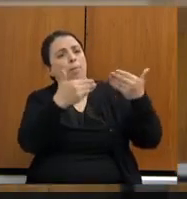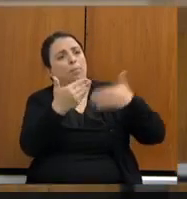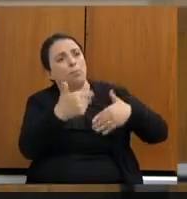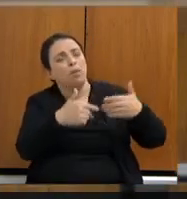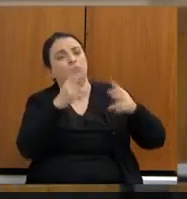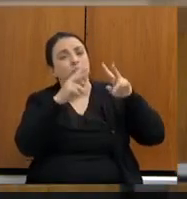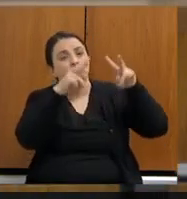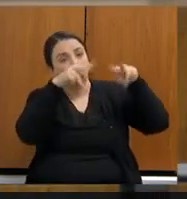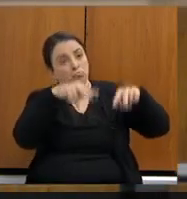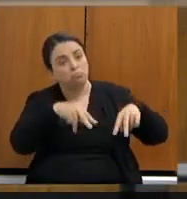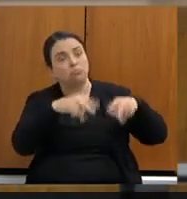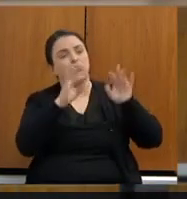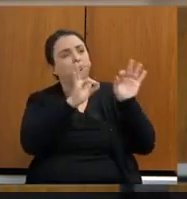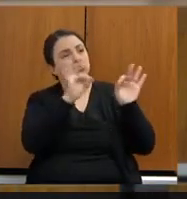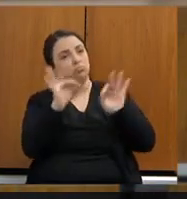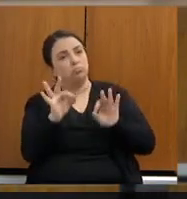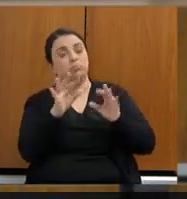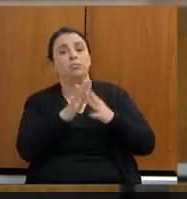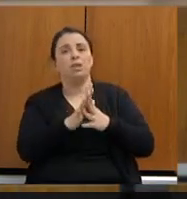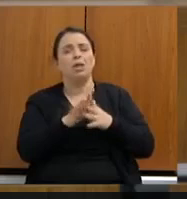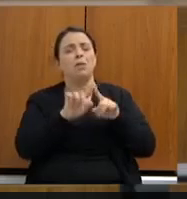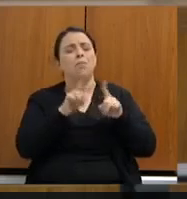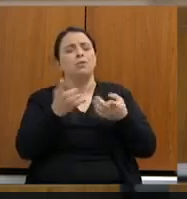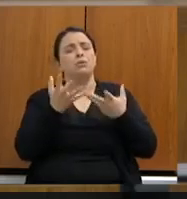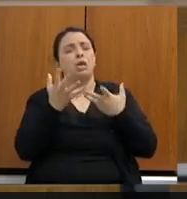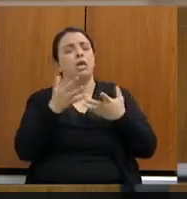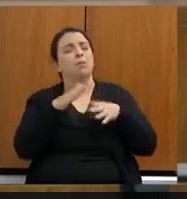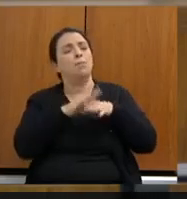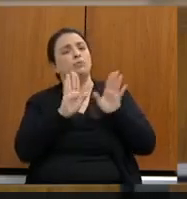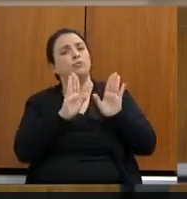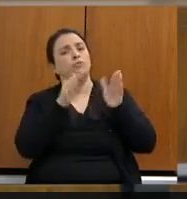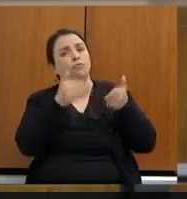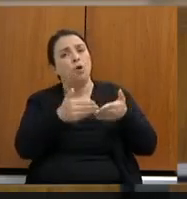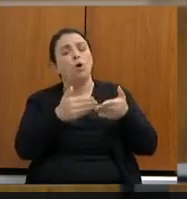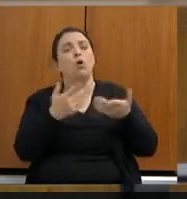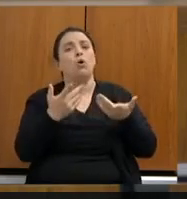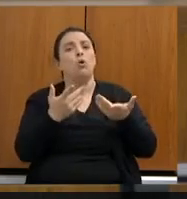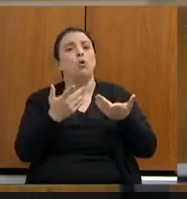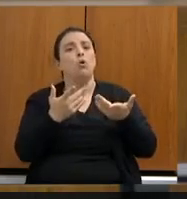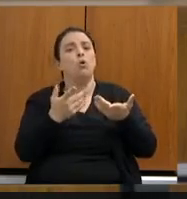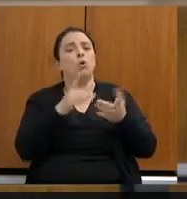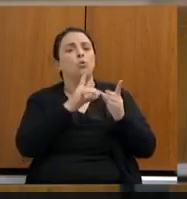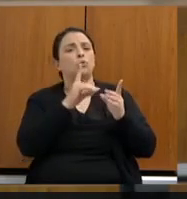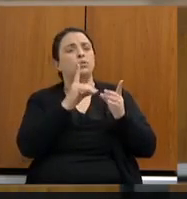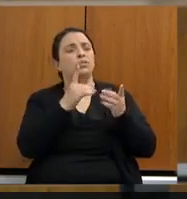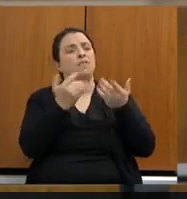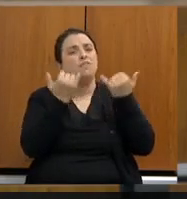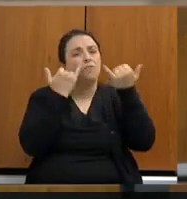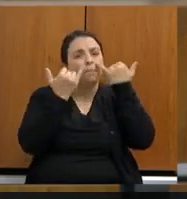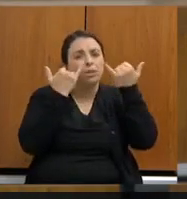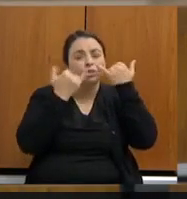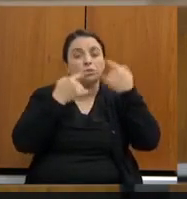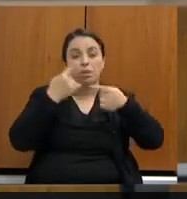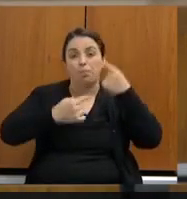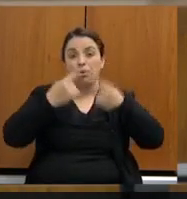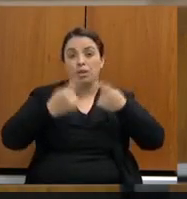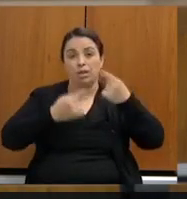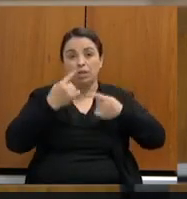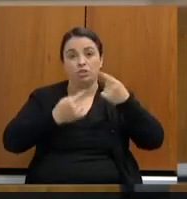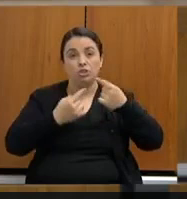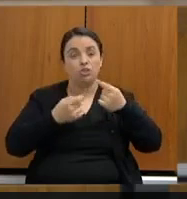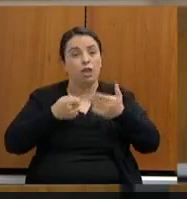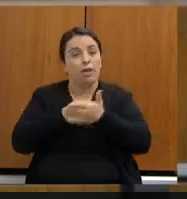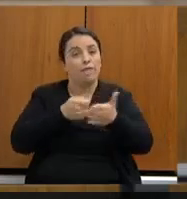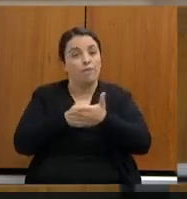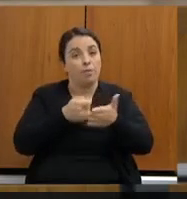eu vou me ater aos dados que dizem respeito à política de enfrentamento à violência contra a mulher é